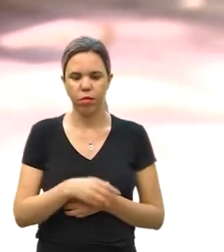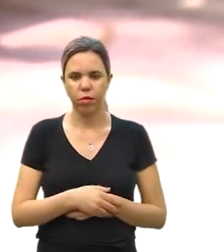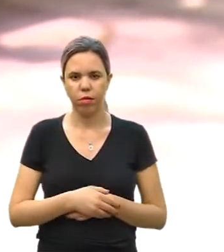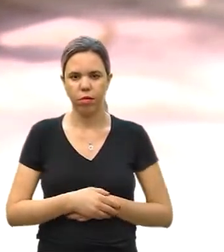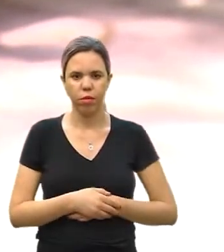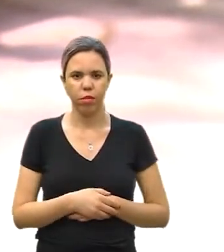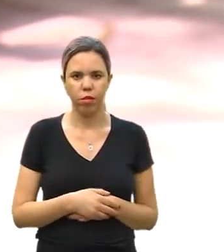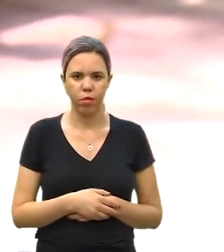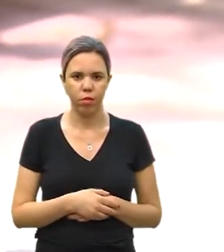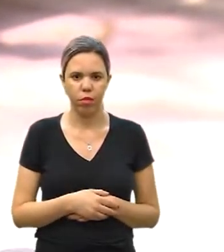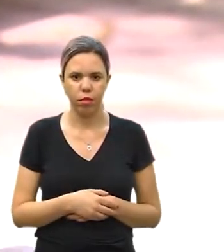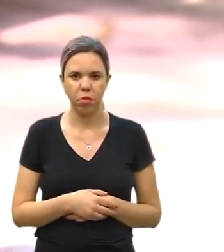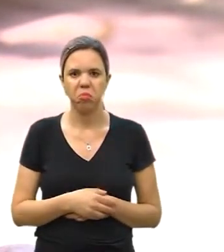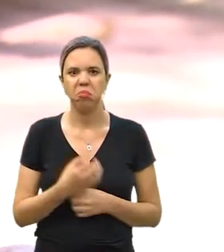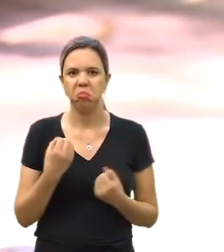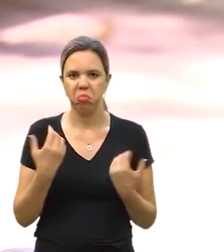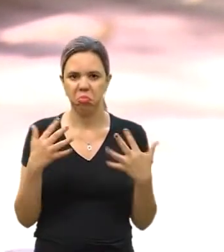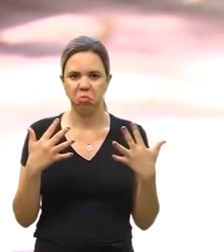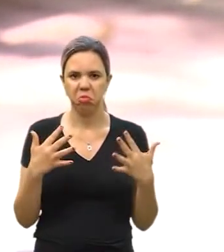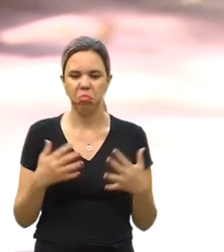5. Muito bem!